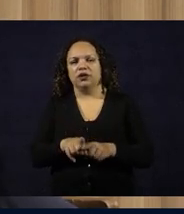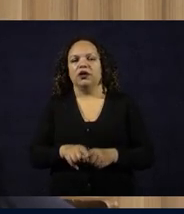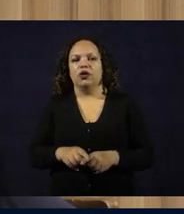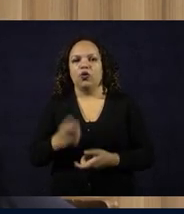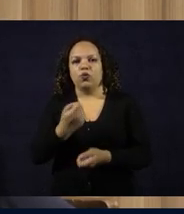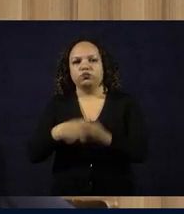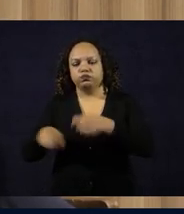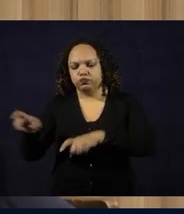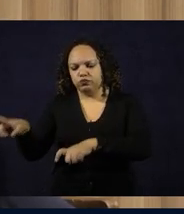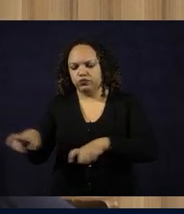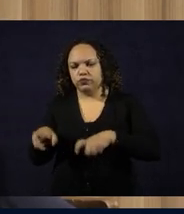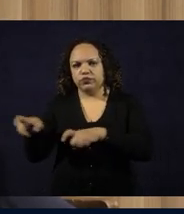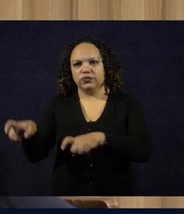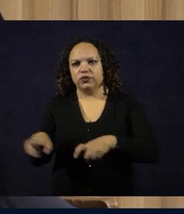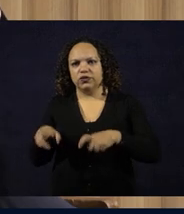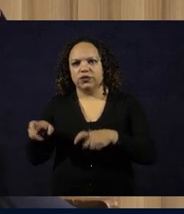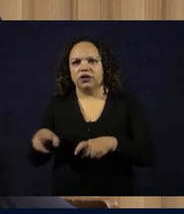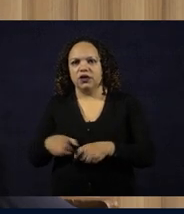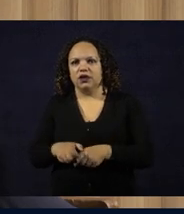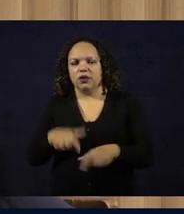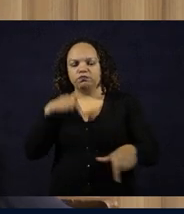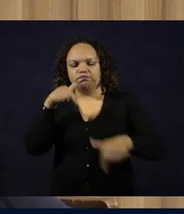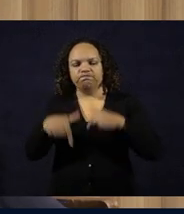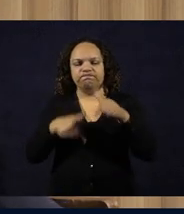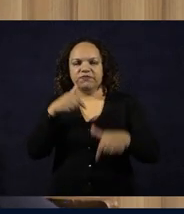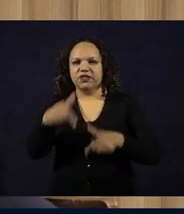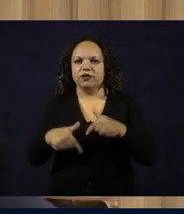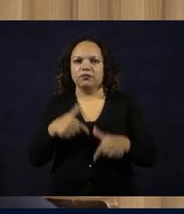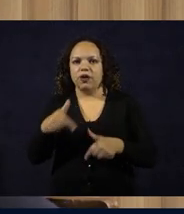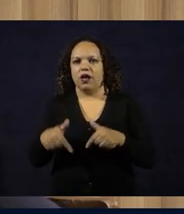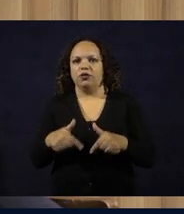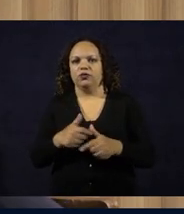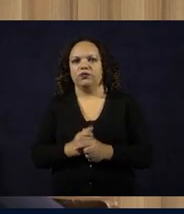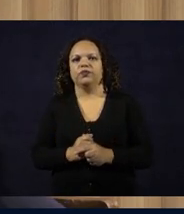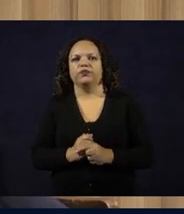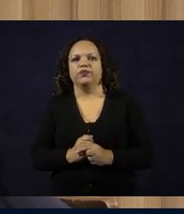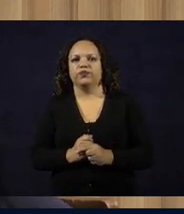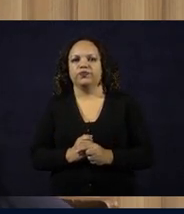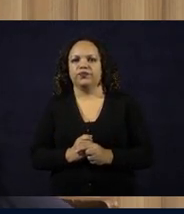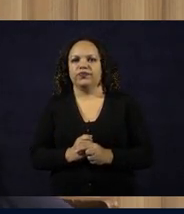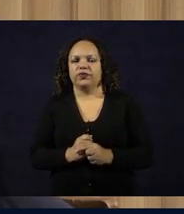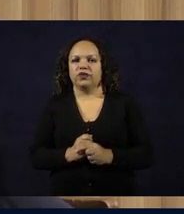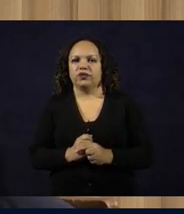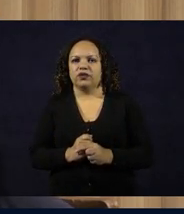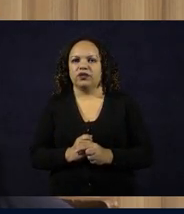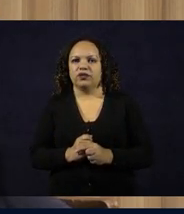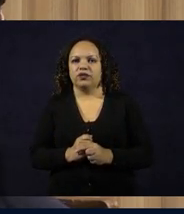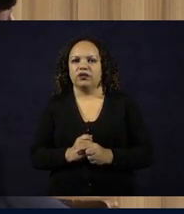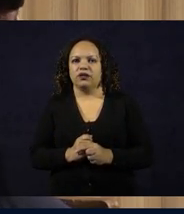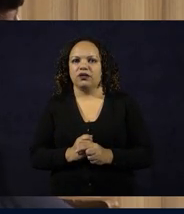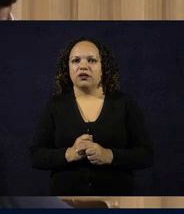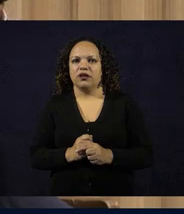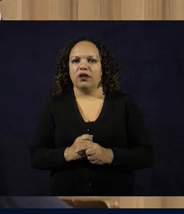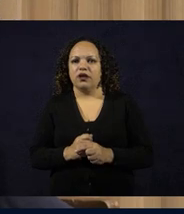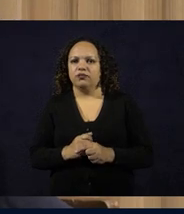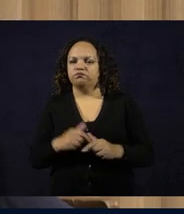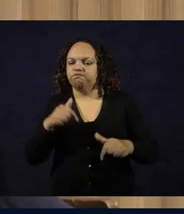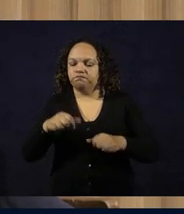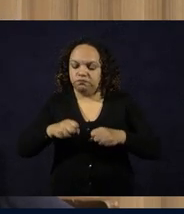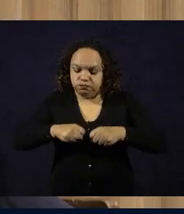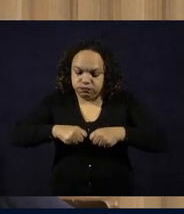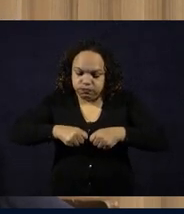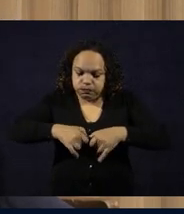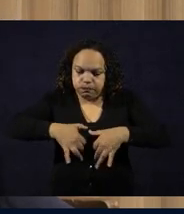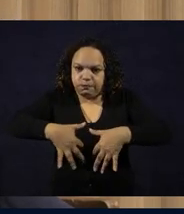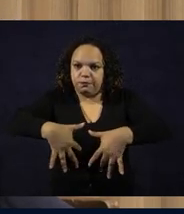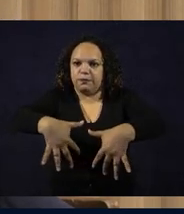ímpar o Agro é atividade mais descentralizada no mundo inteiro é a atividade mais pulverizada no mundo